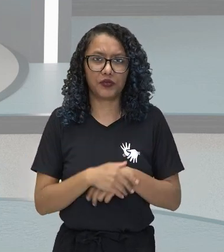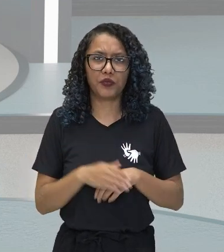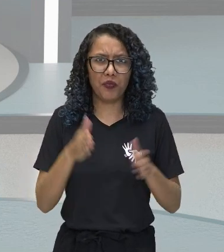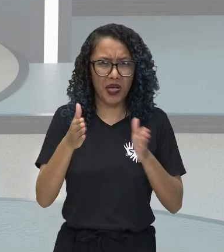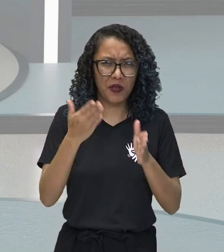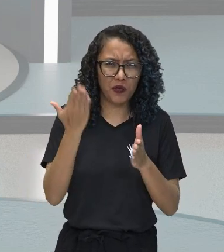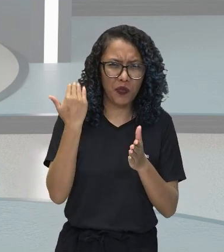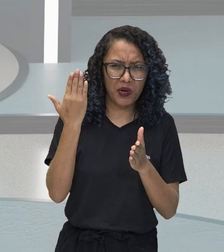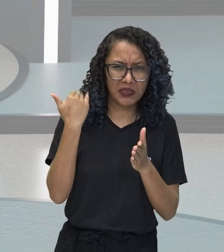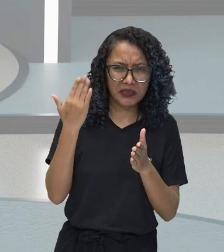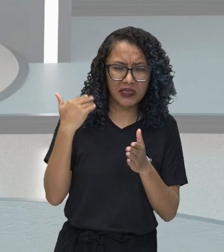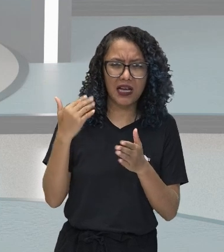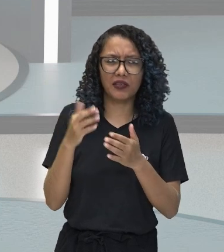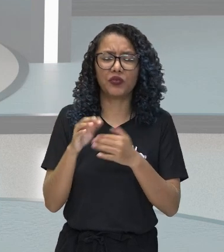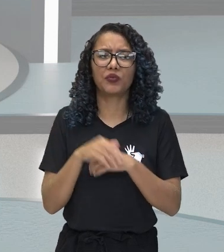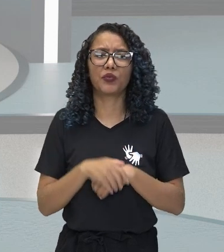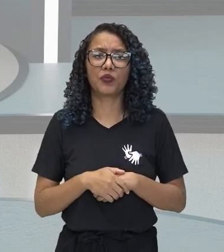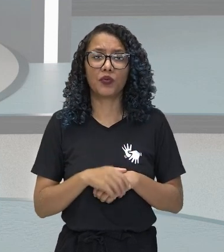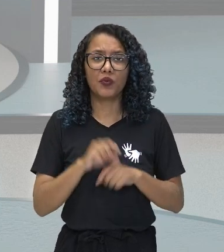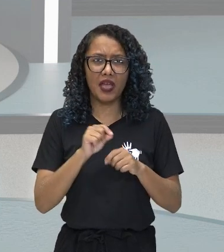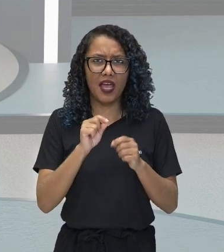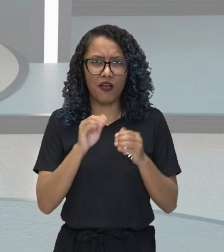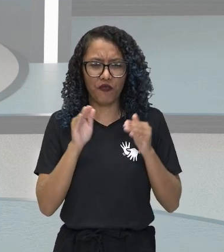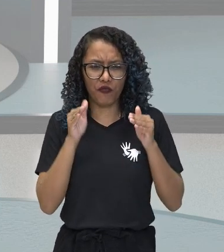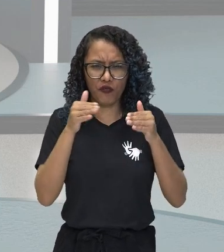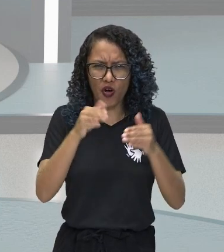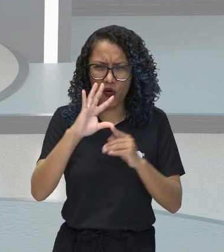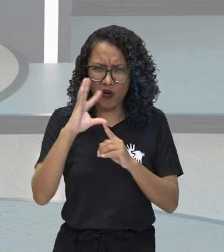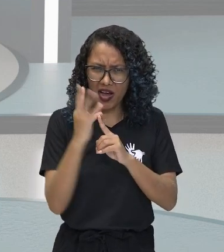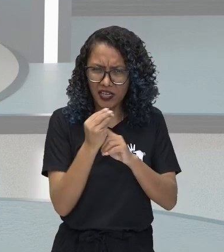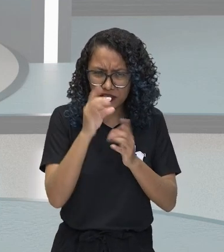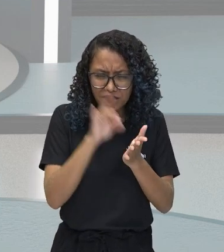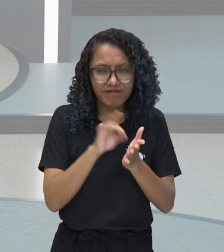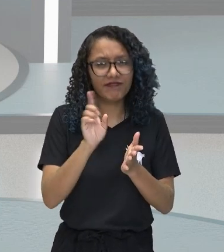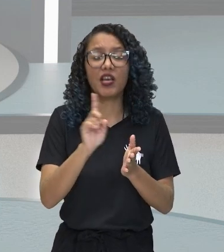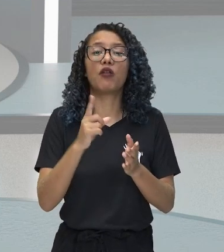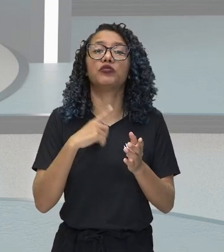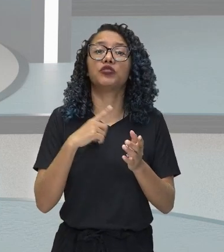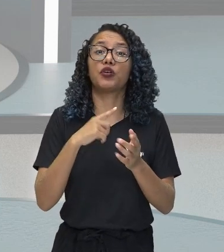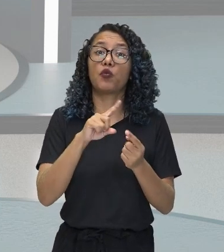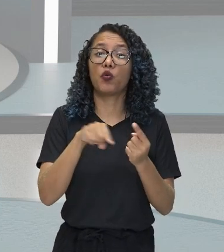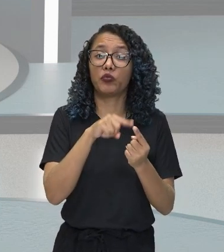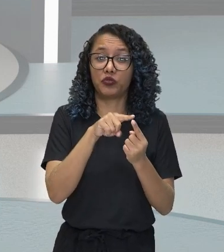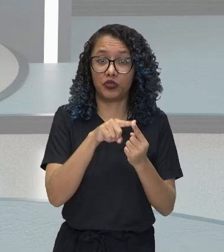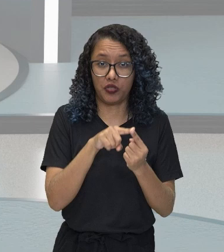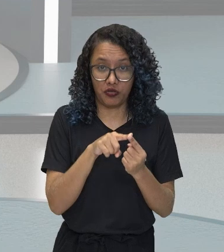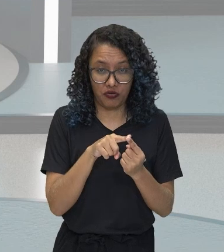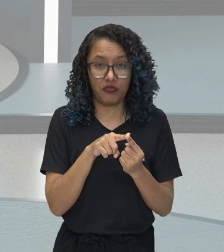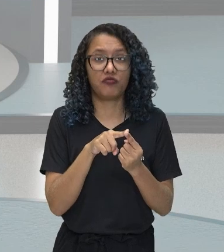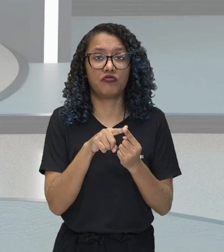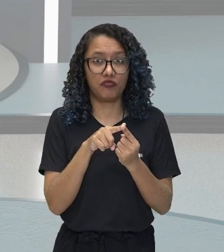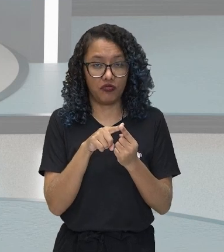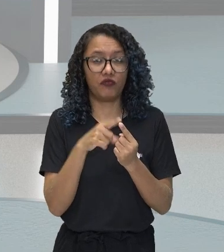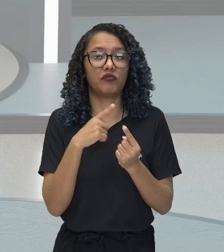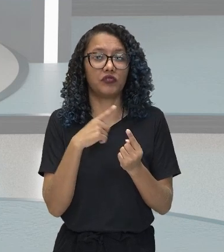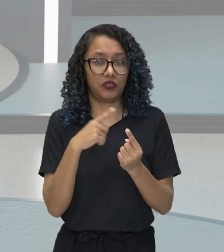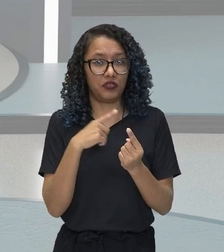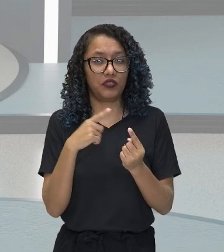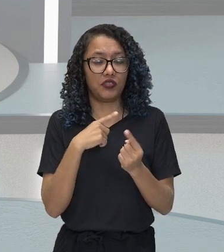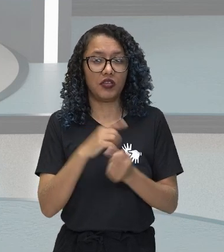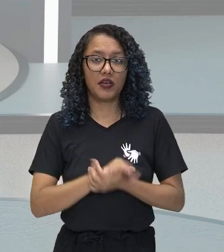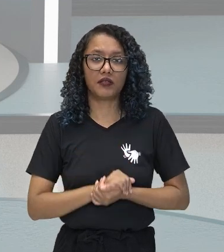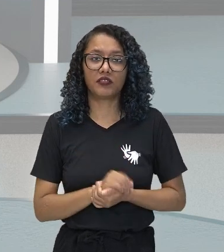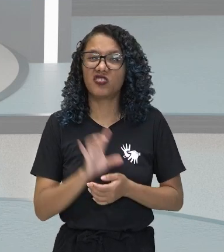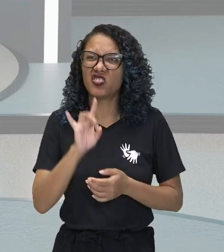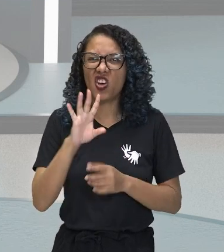ali fazer uma obra de arte, não, ele tinha ali uma funcionalidade, a obra de arte, ela tinha um caráter funcional. Então, um dos